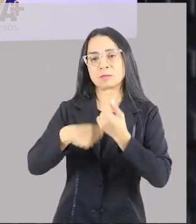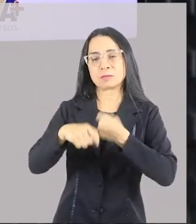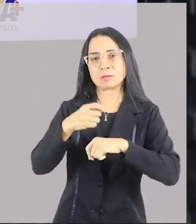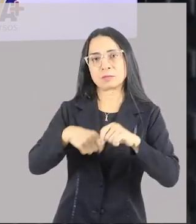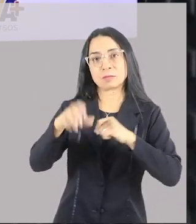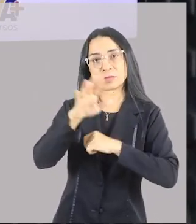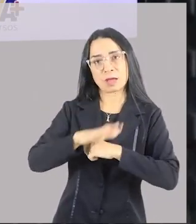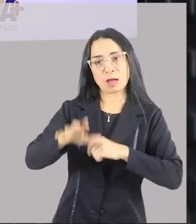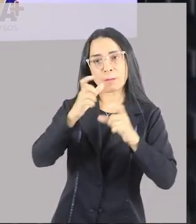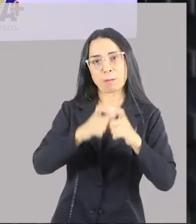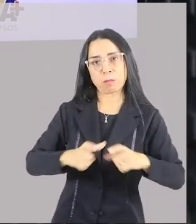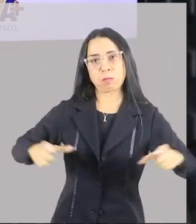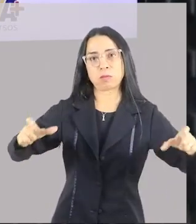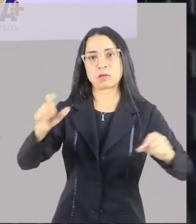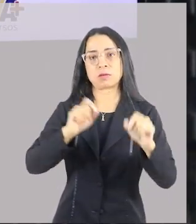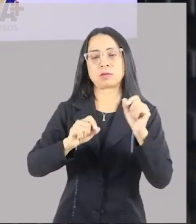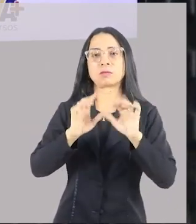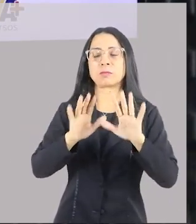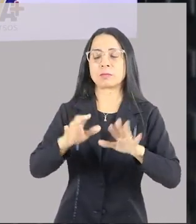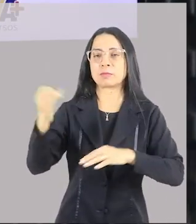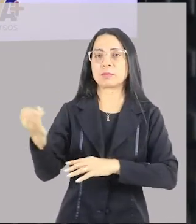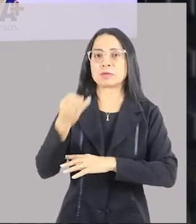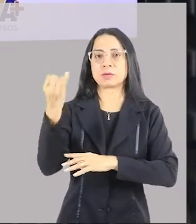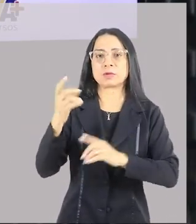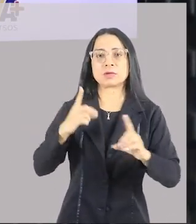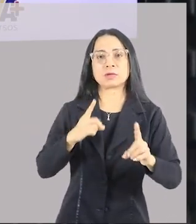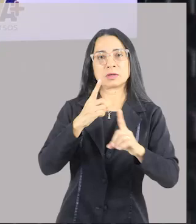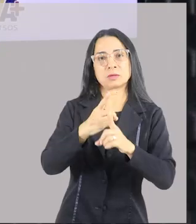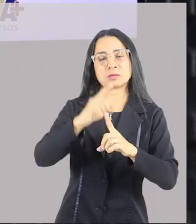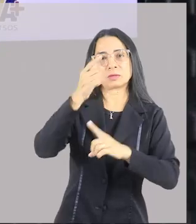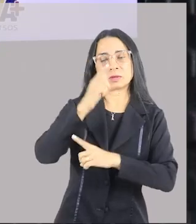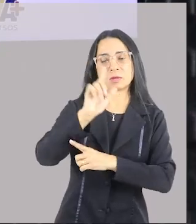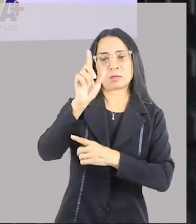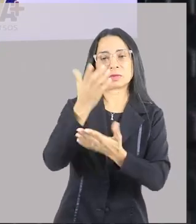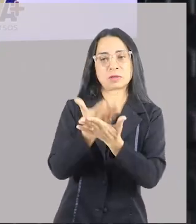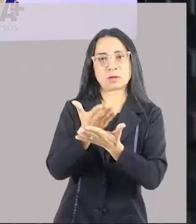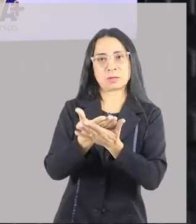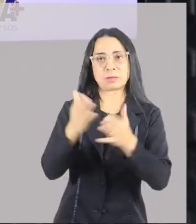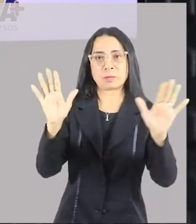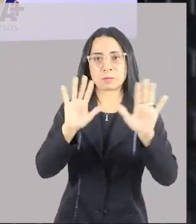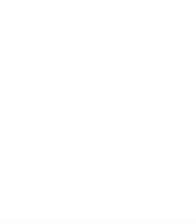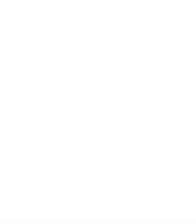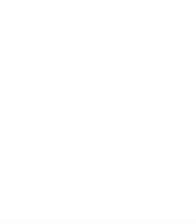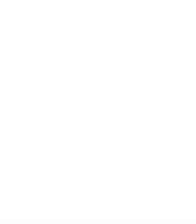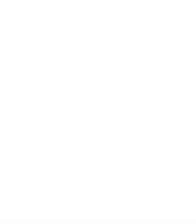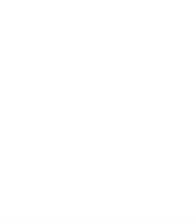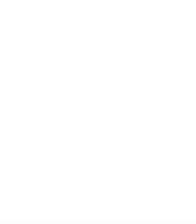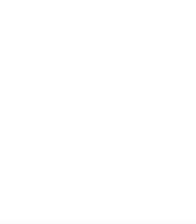amplo, extenso, mas extremamente importante. Eu encontro você na próxima aula. Até lá!